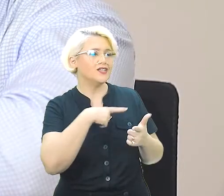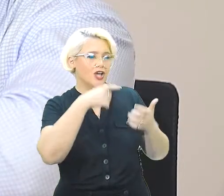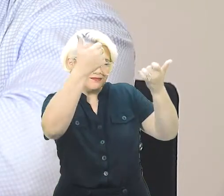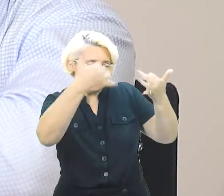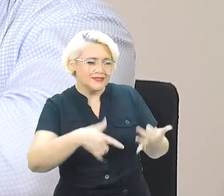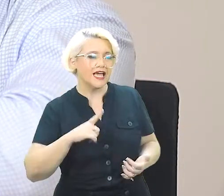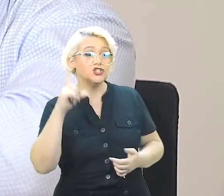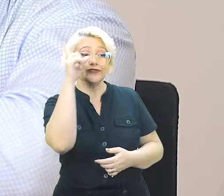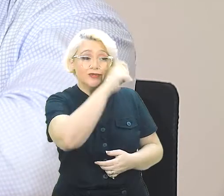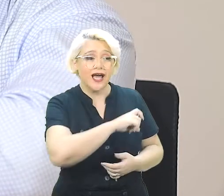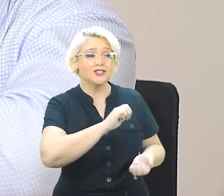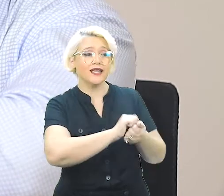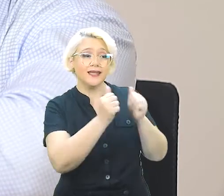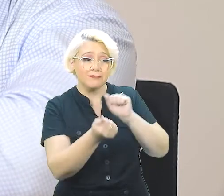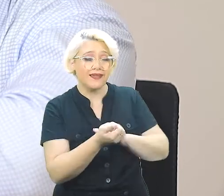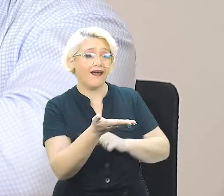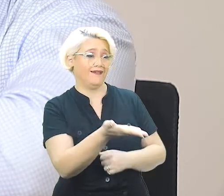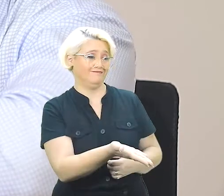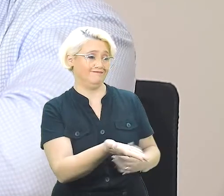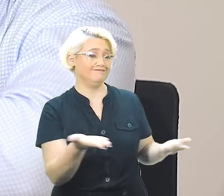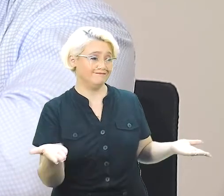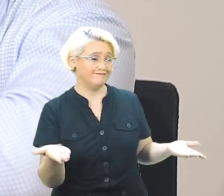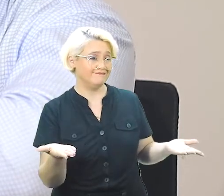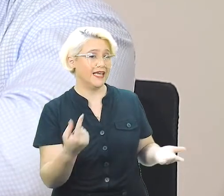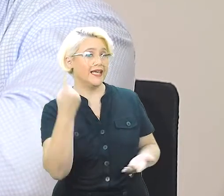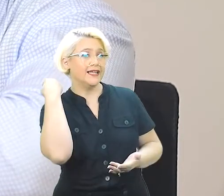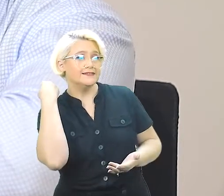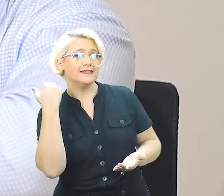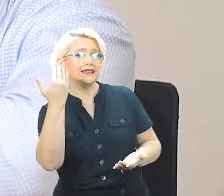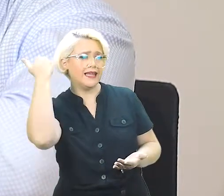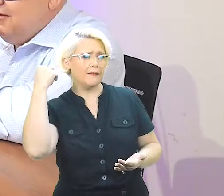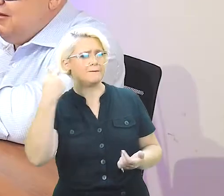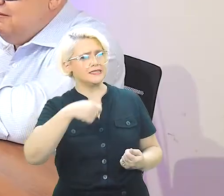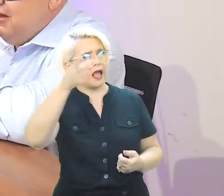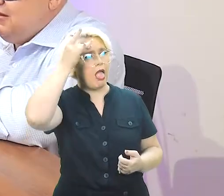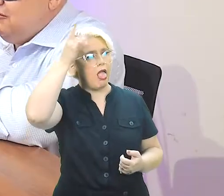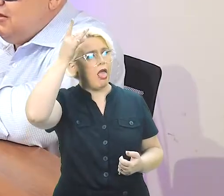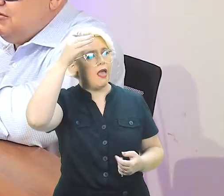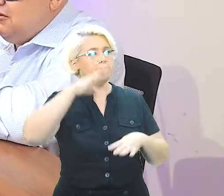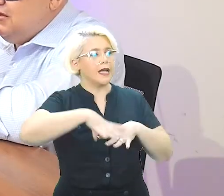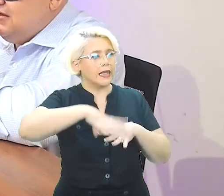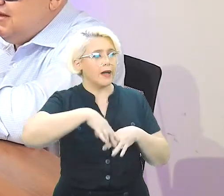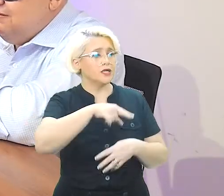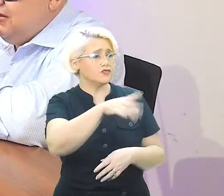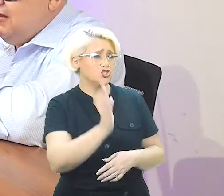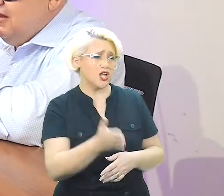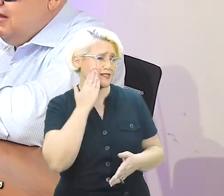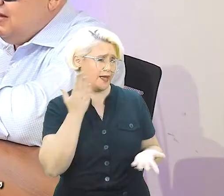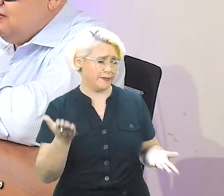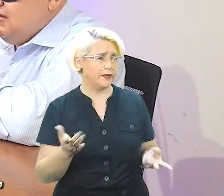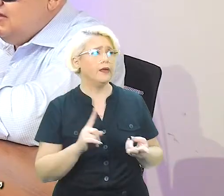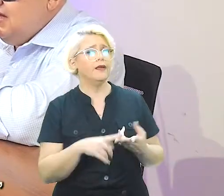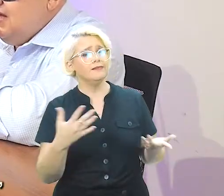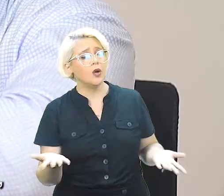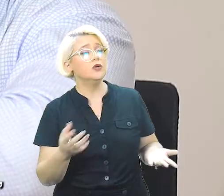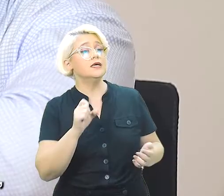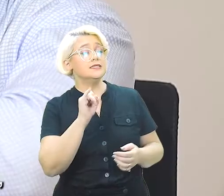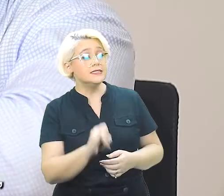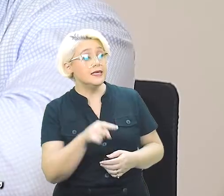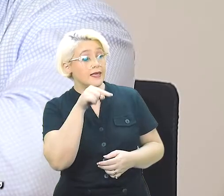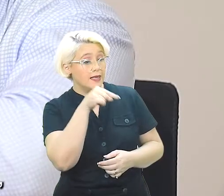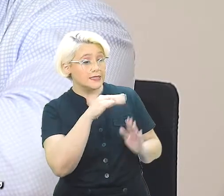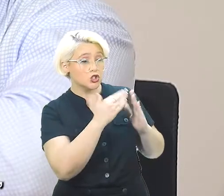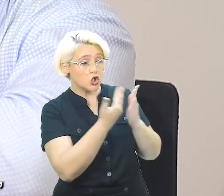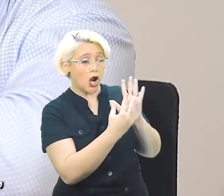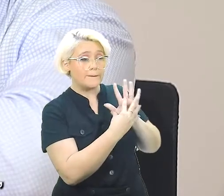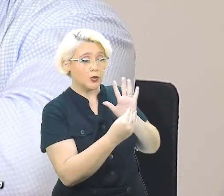falou da dificuldade que tinha de se adaptar, a ter que memorizar matemática quando a senhora já sabia. Então, se esse